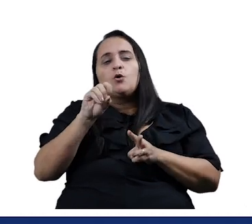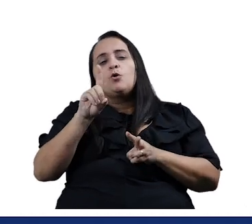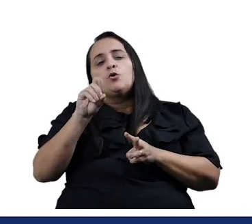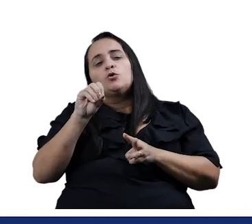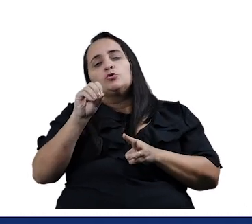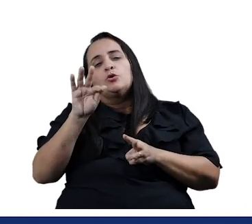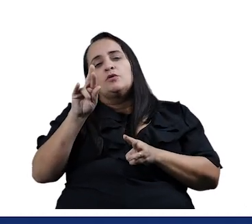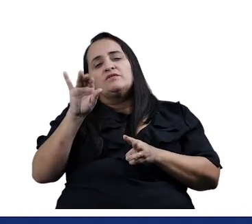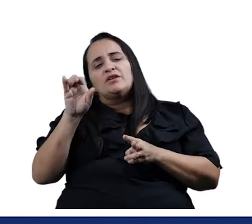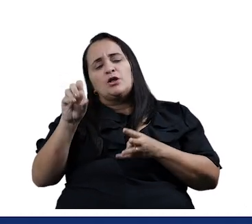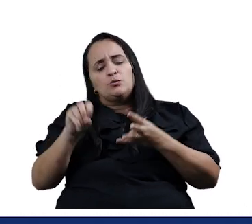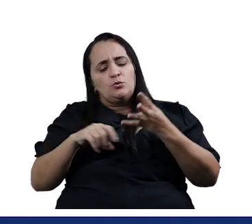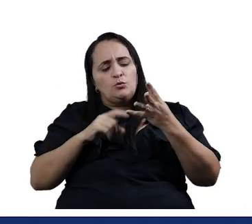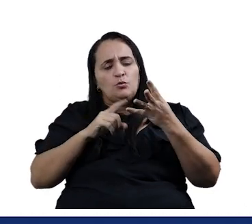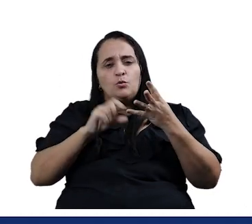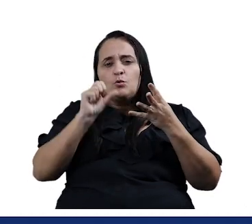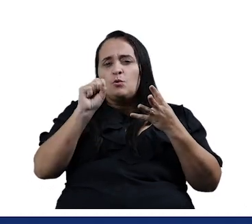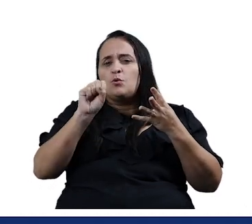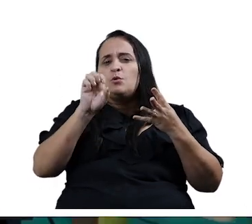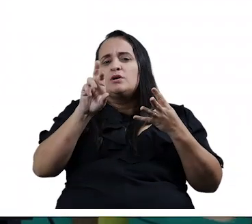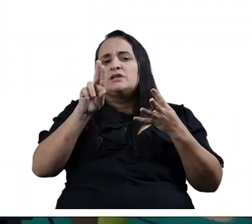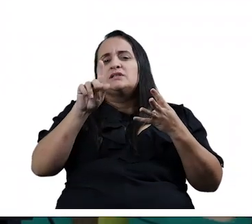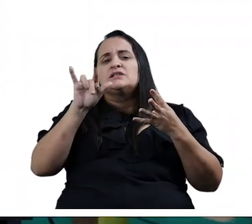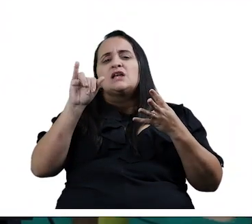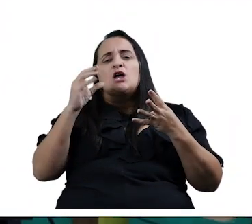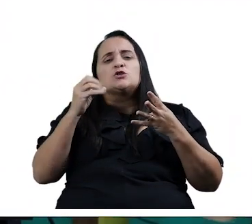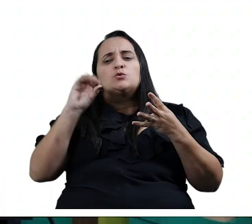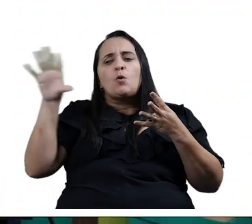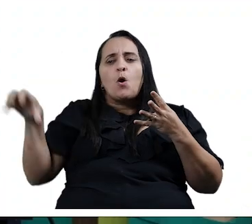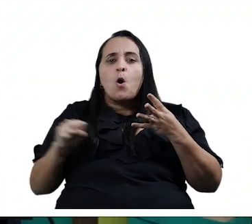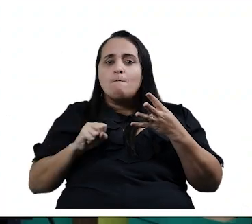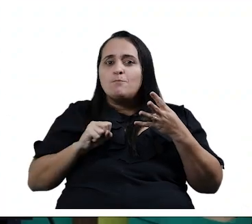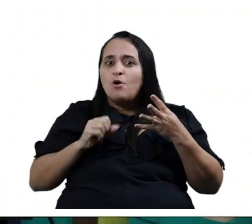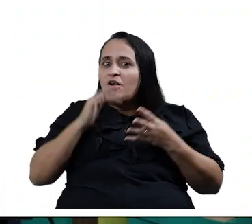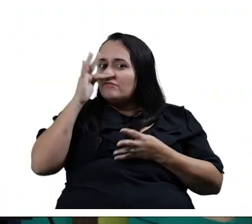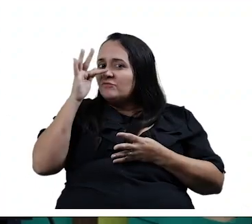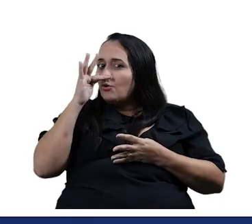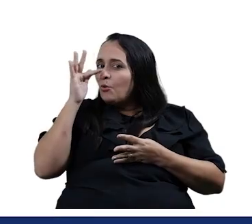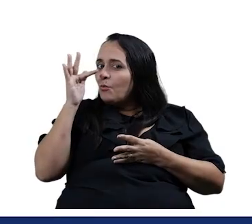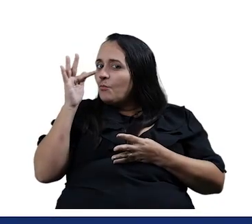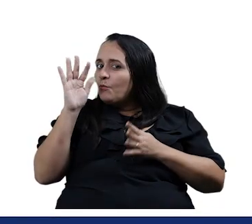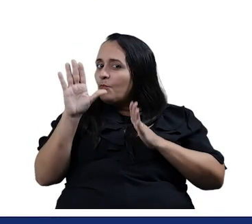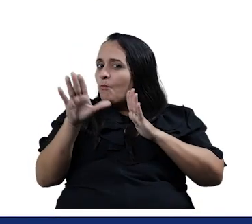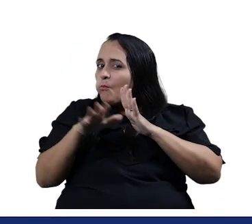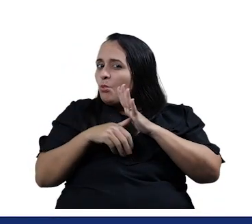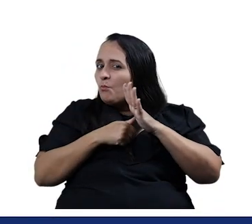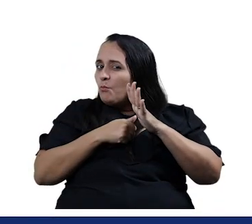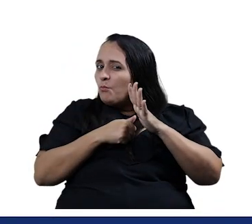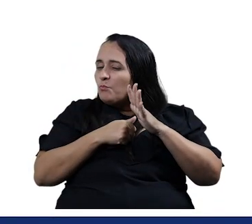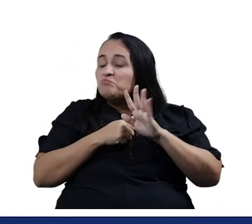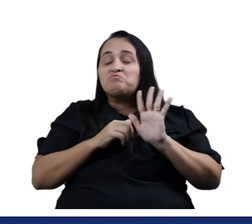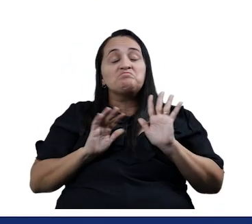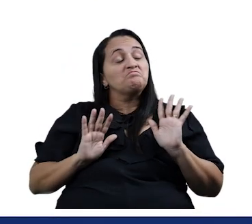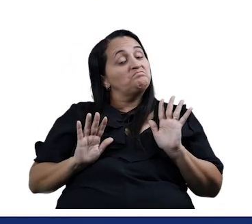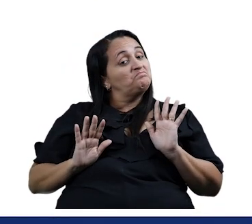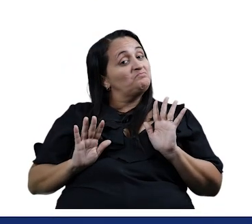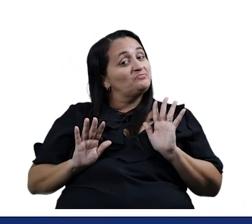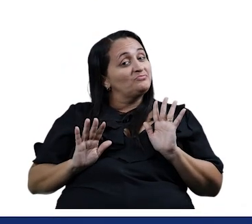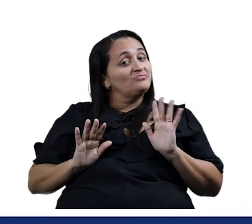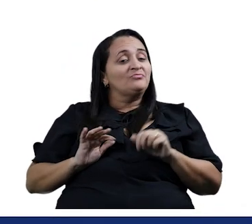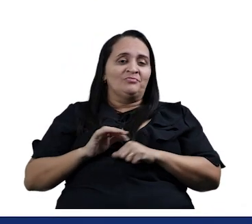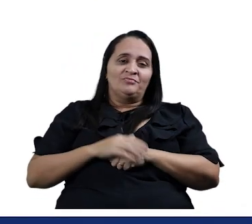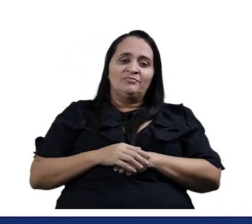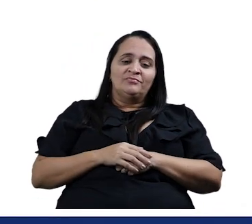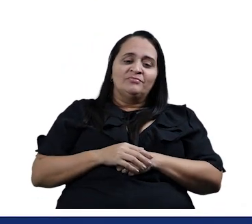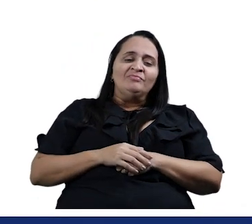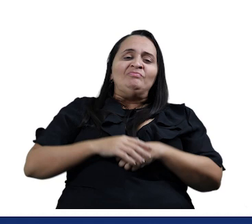ter roubado uma flor? Vamos lá entender no texto? O diálogo, a história, esse trechinho da história